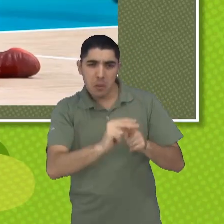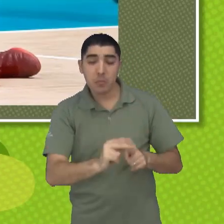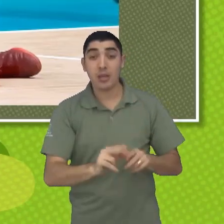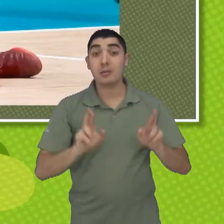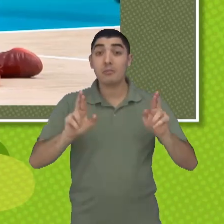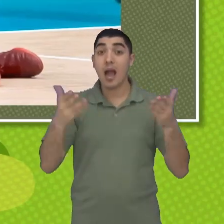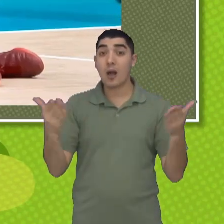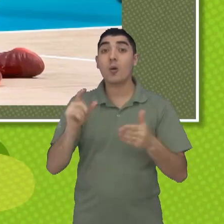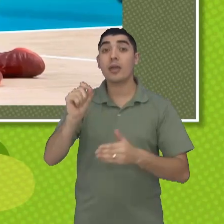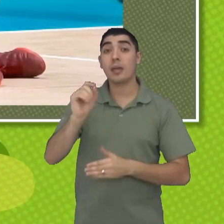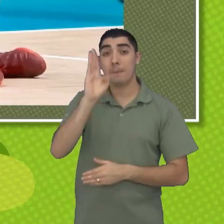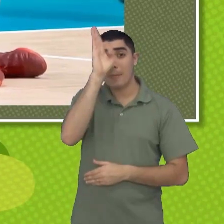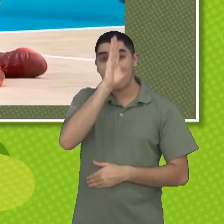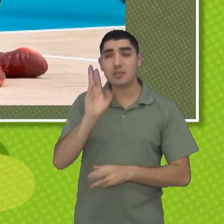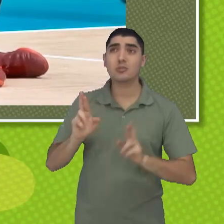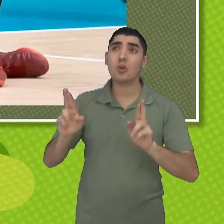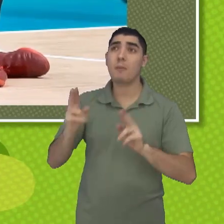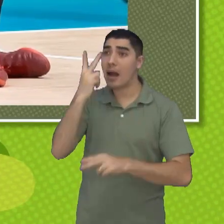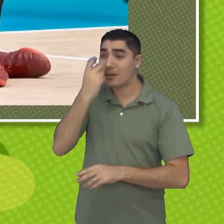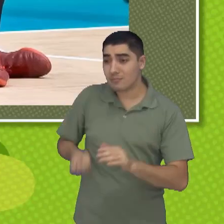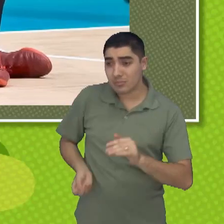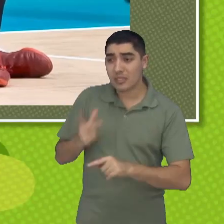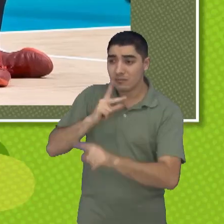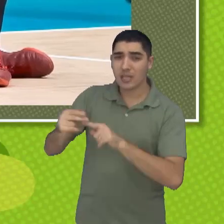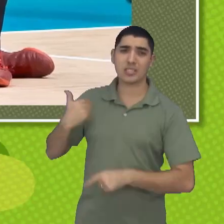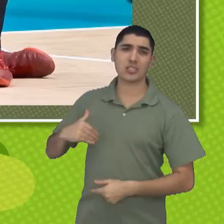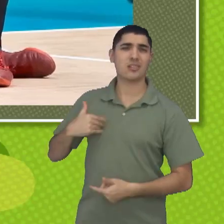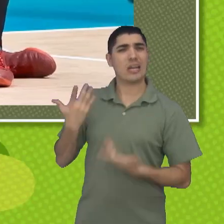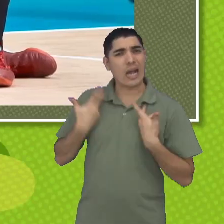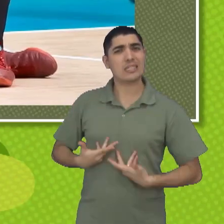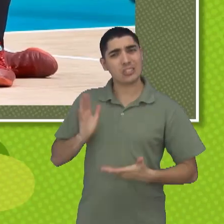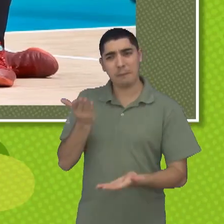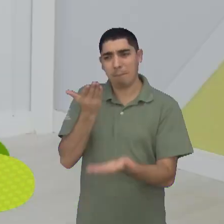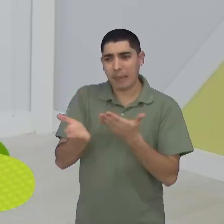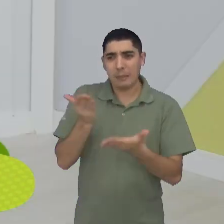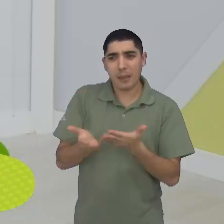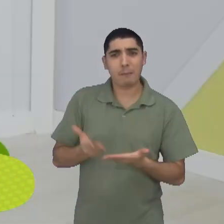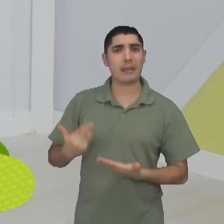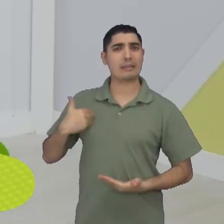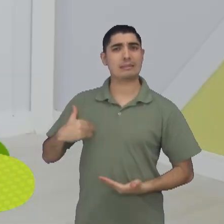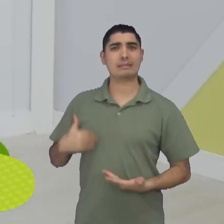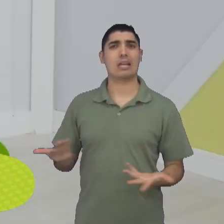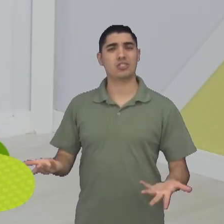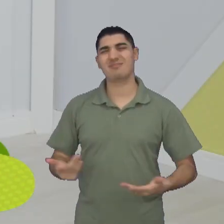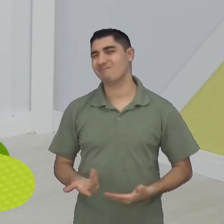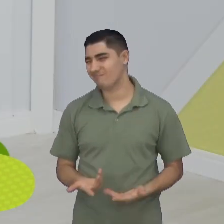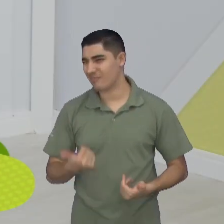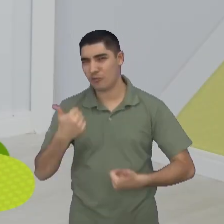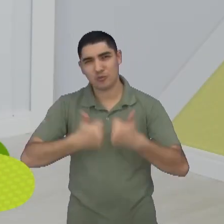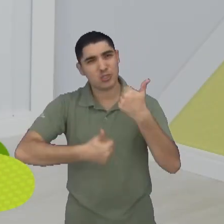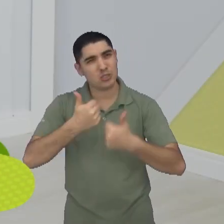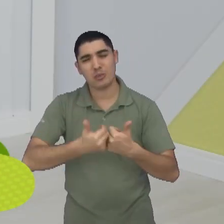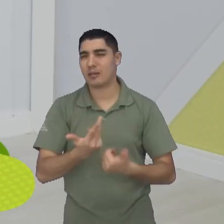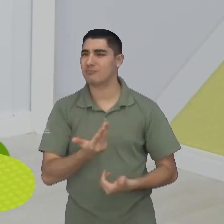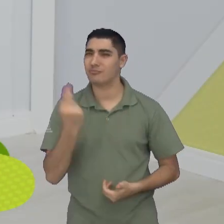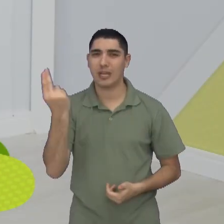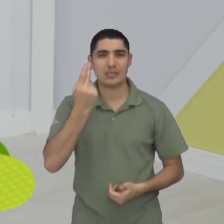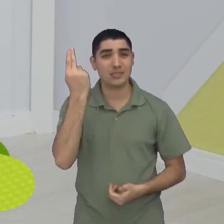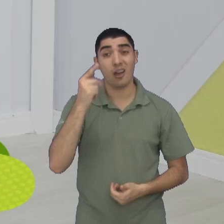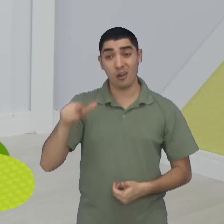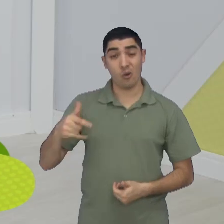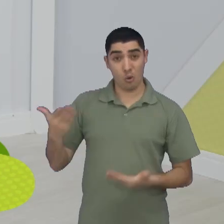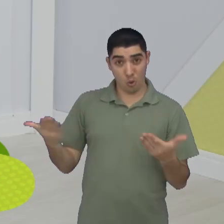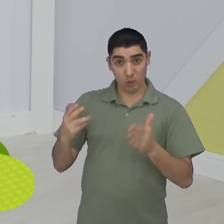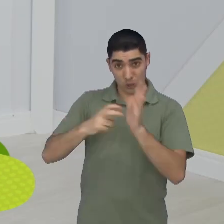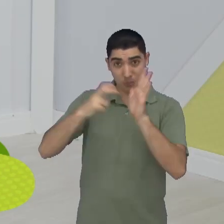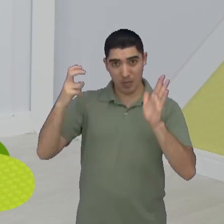Argentina, porque a gente está cansado de perder da Argentina. Não dá, Bruno? Não dá, no futebol não dá. Porque hoje de manhã o Sub-17